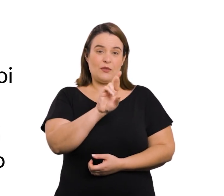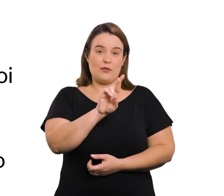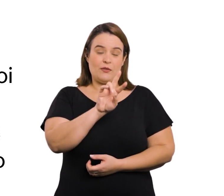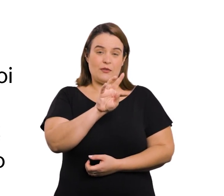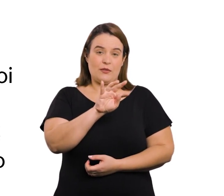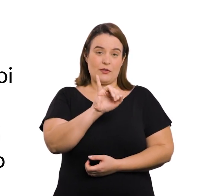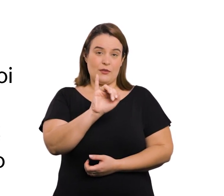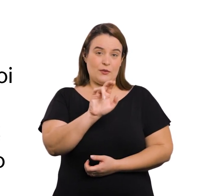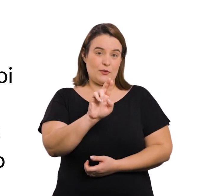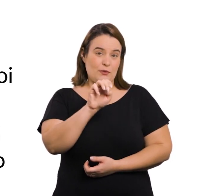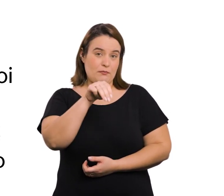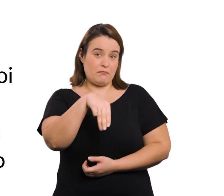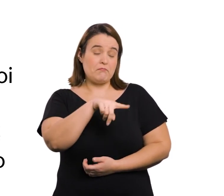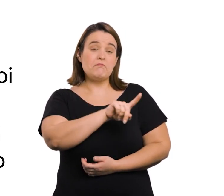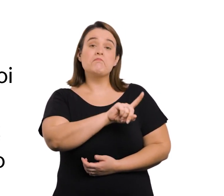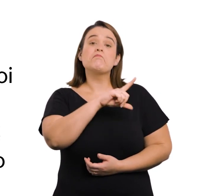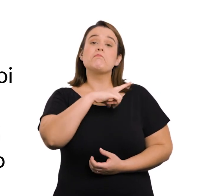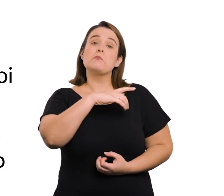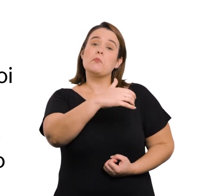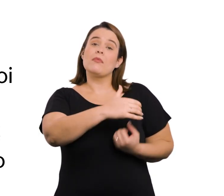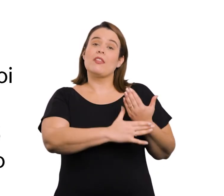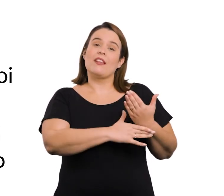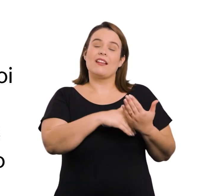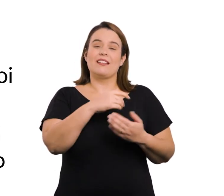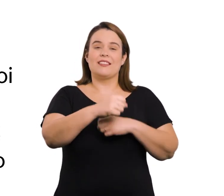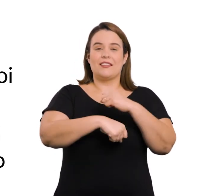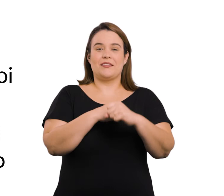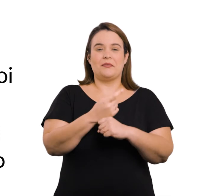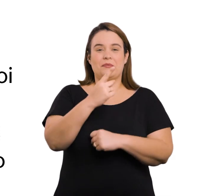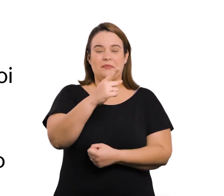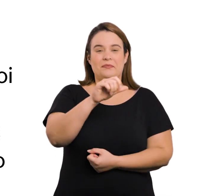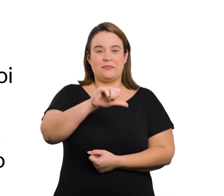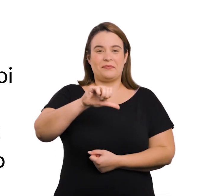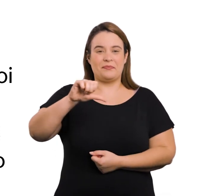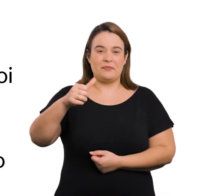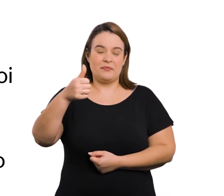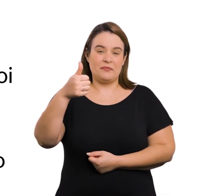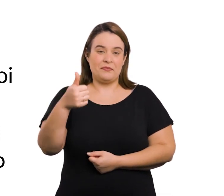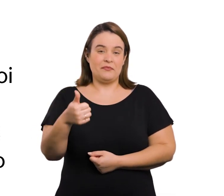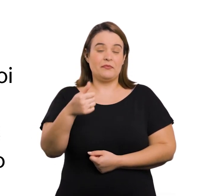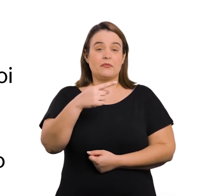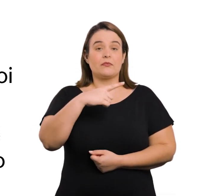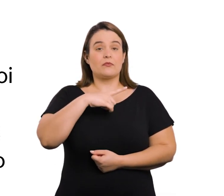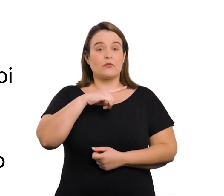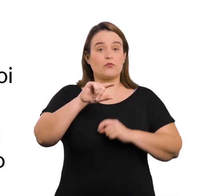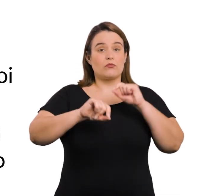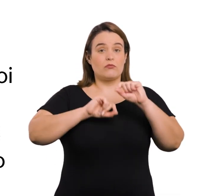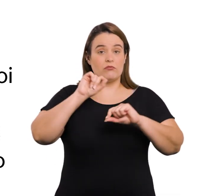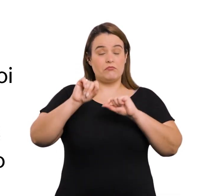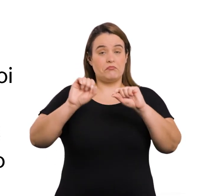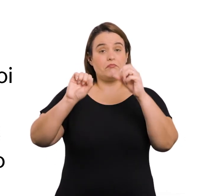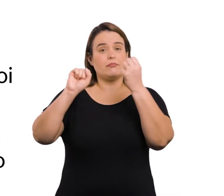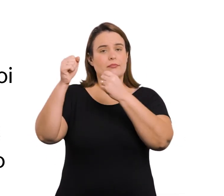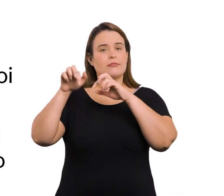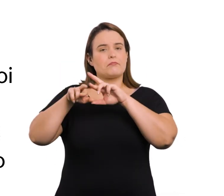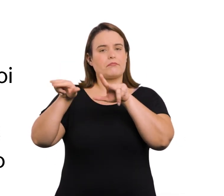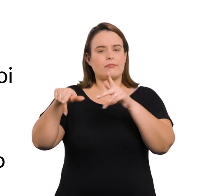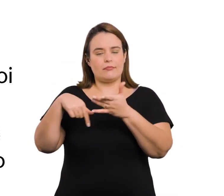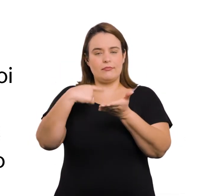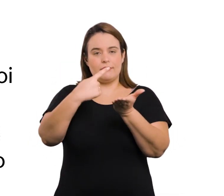Digital Accessible Information System, foi constituído em 1996 e é formado por